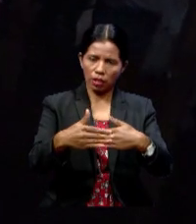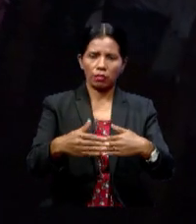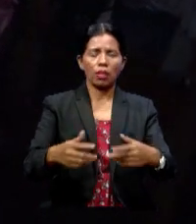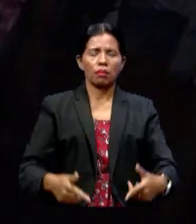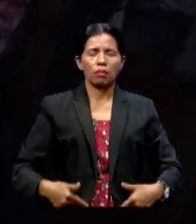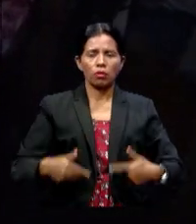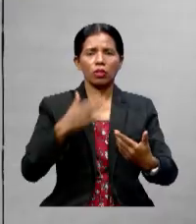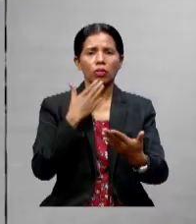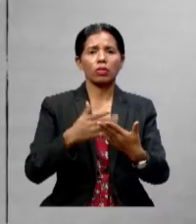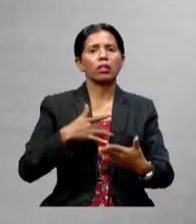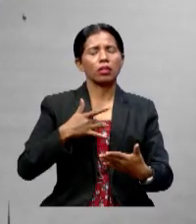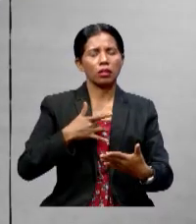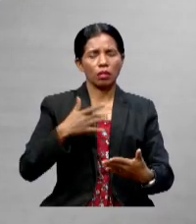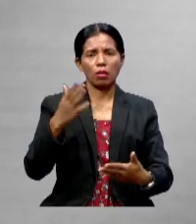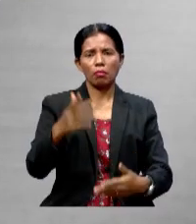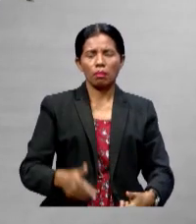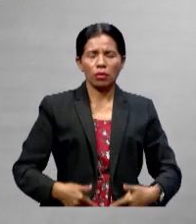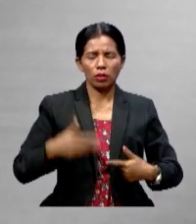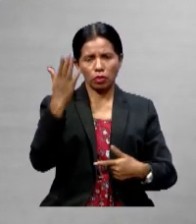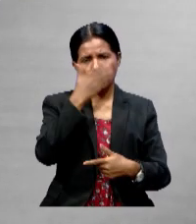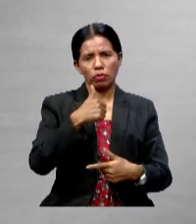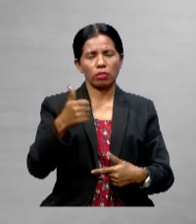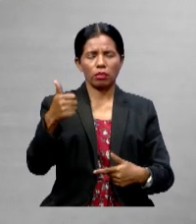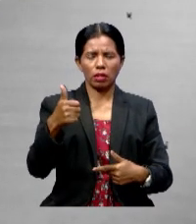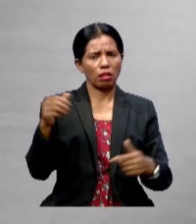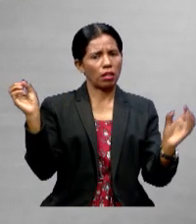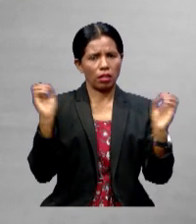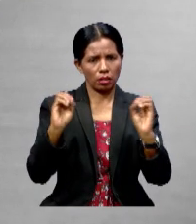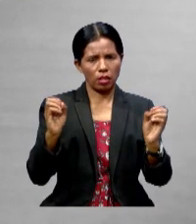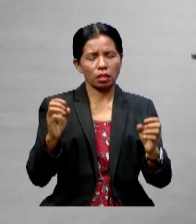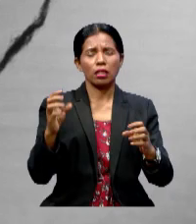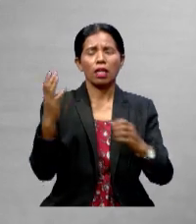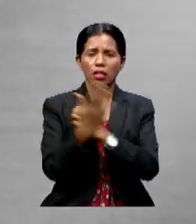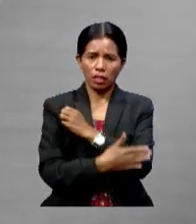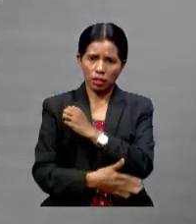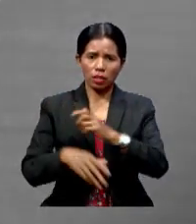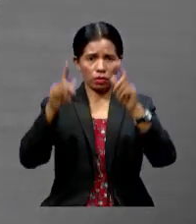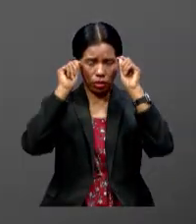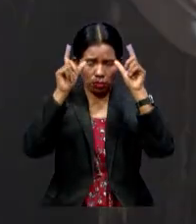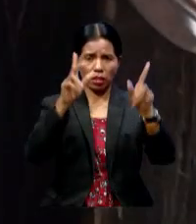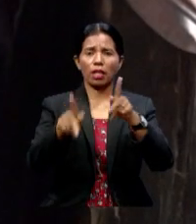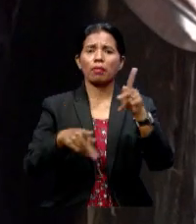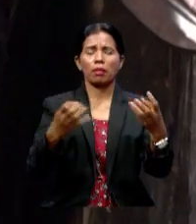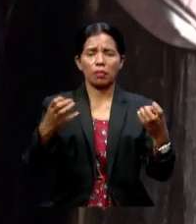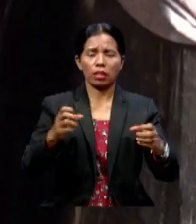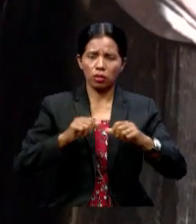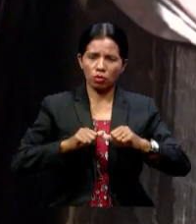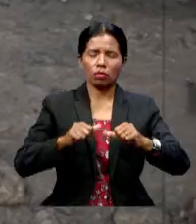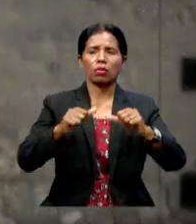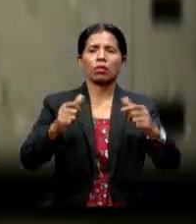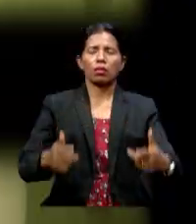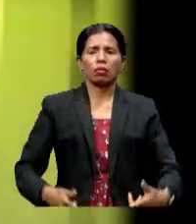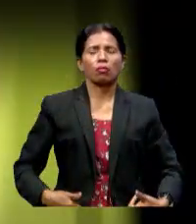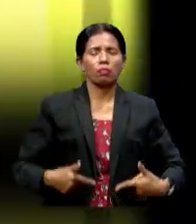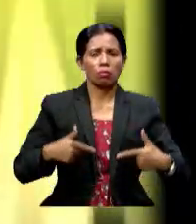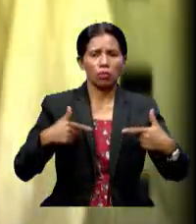O recente Morris nian furak olae. Ia lai doven Timor Leste e ma barak maka se continua Morris